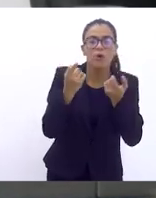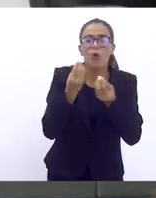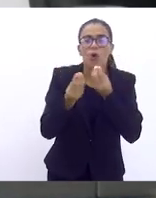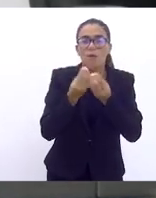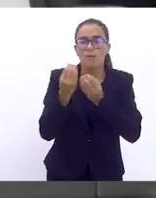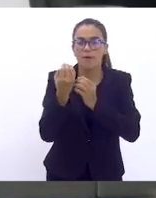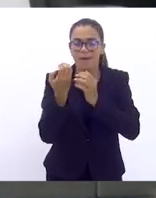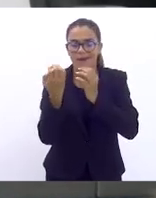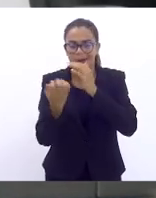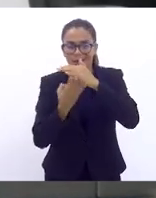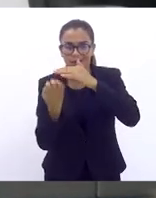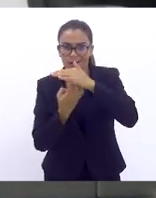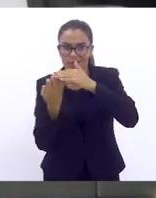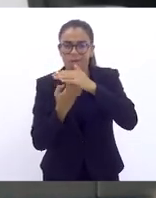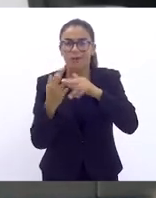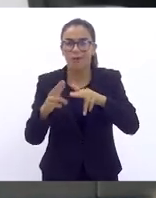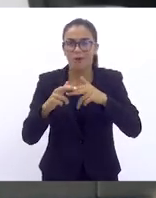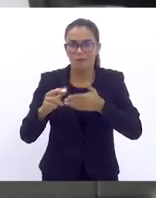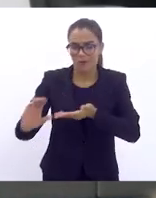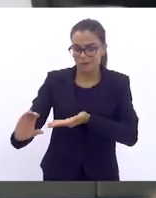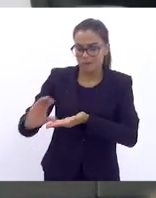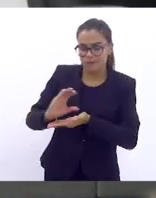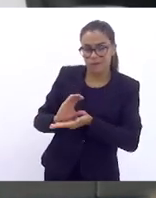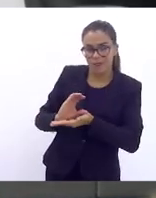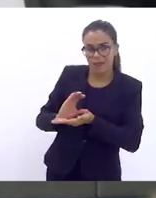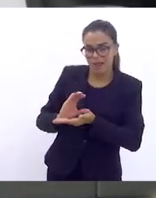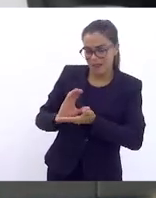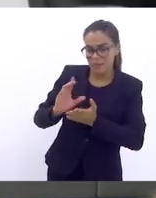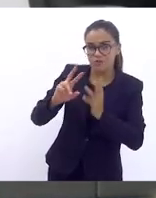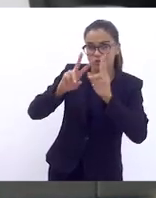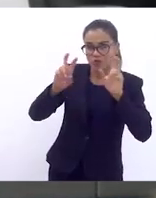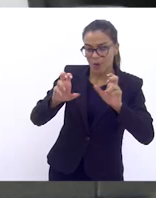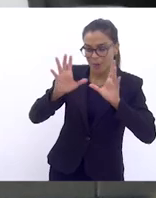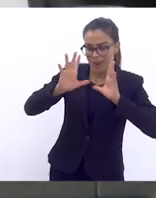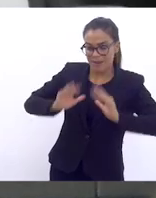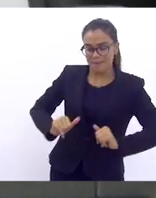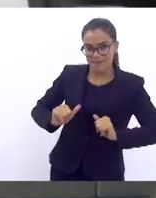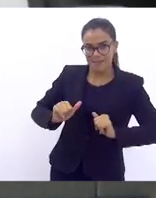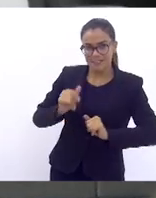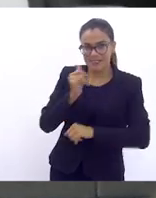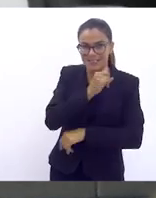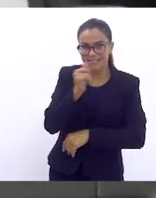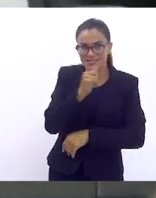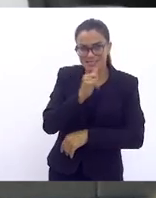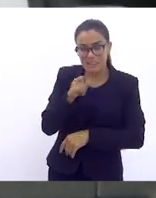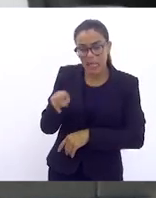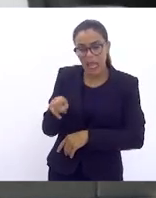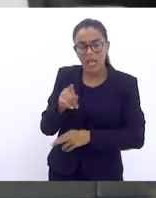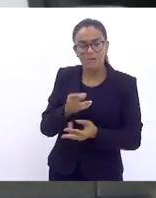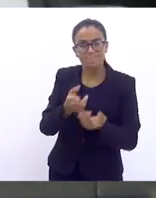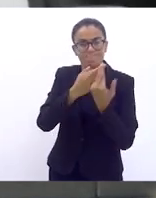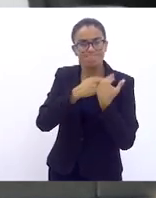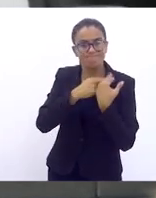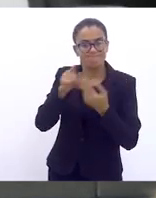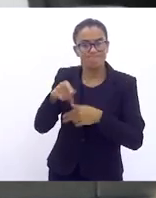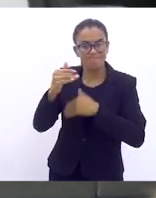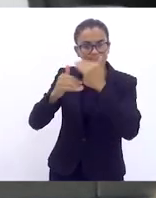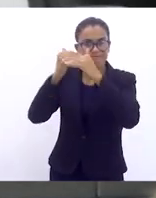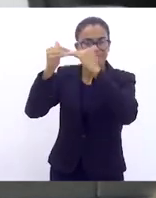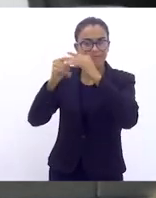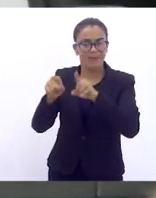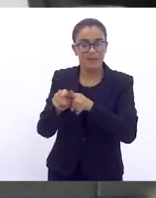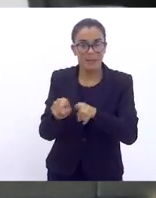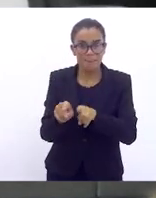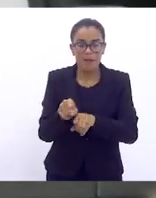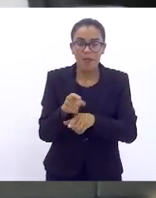botará nada porque o próprio recurso oriundo dos créditos carbono serão os garantidores desse desenvolvimento aumento da